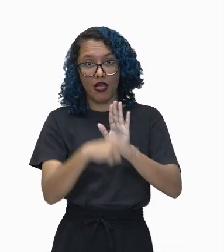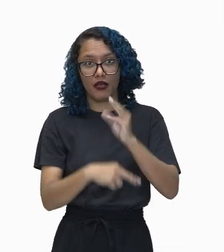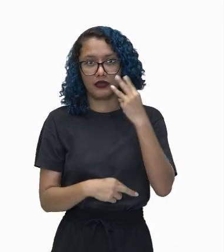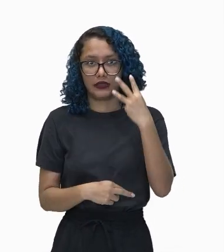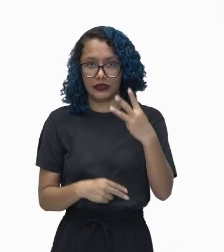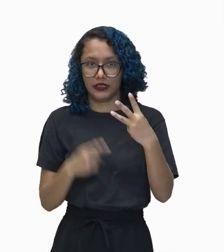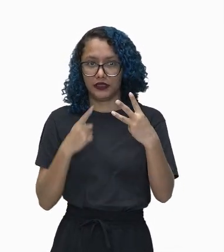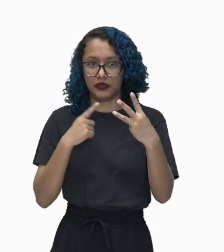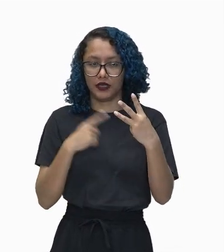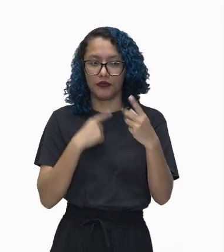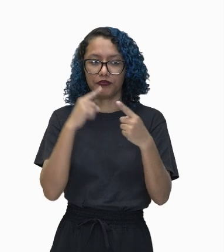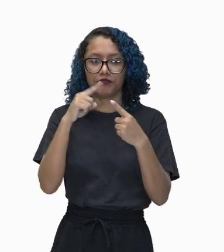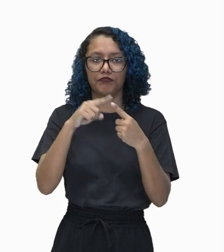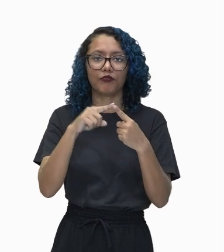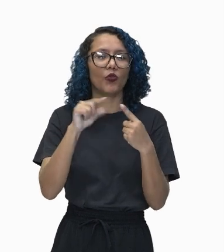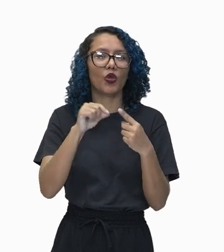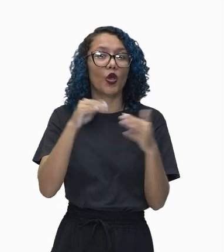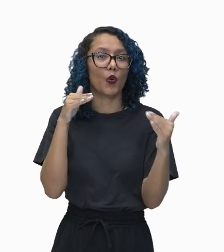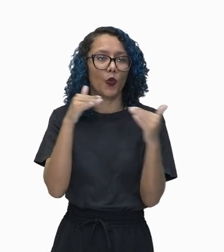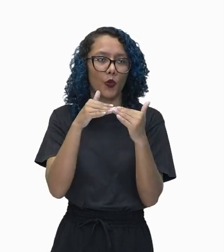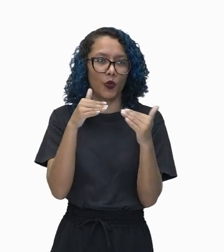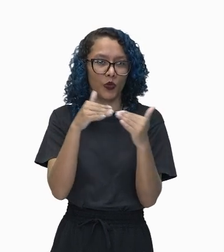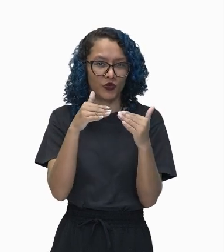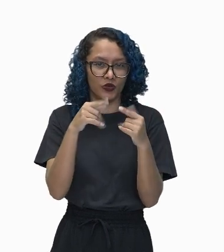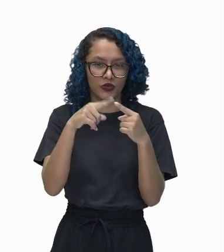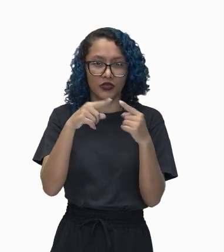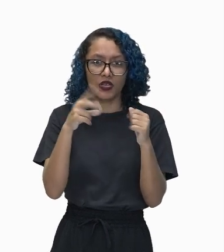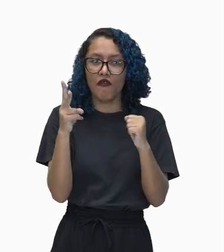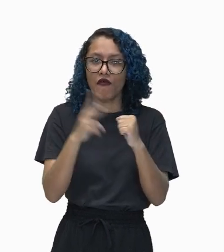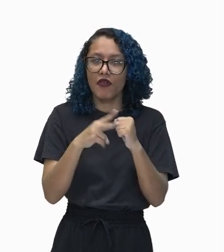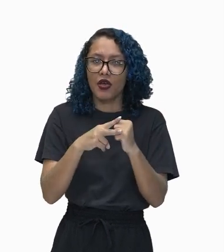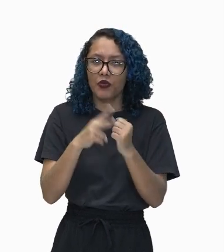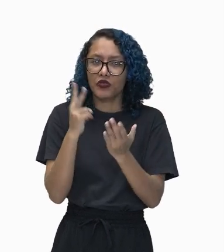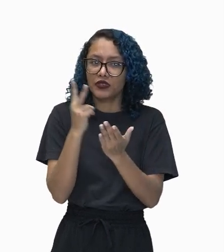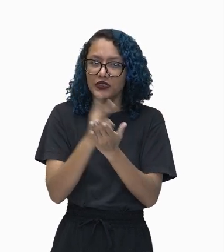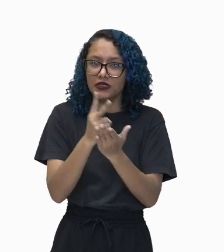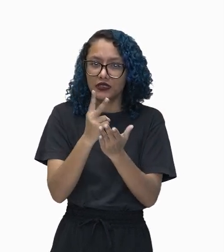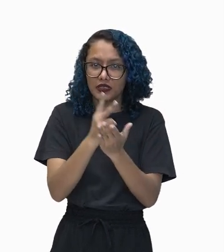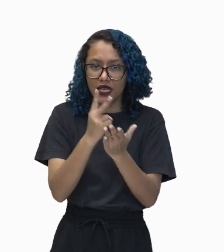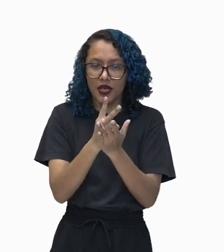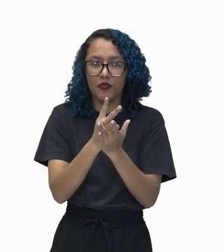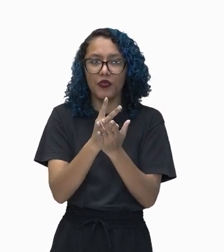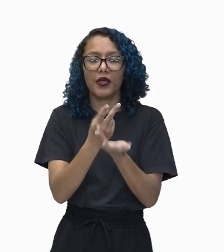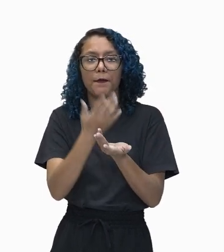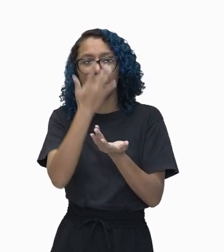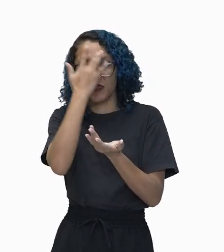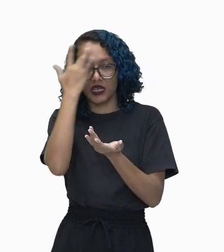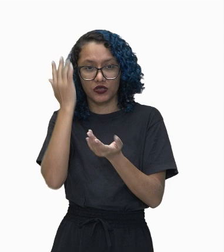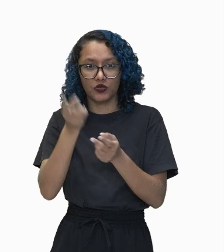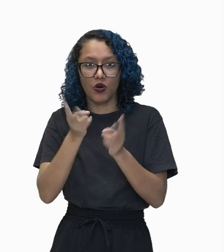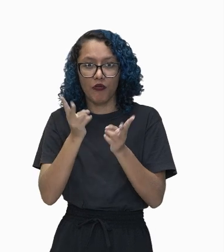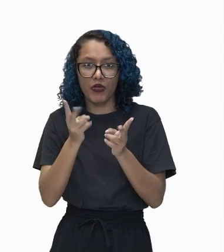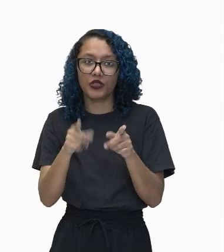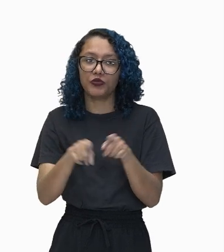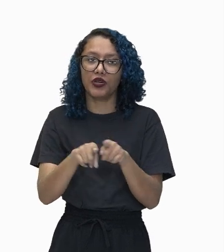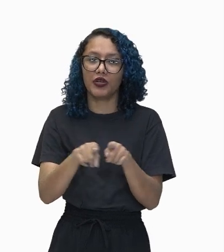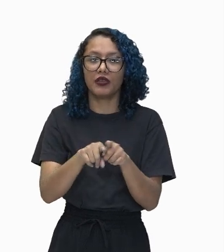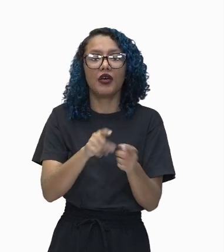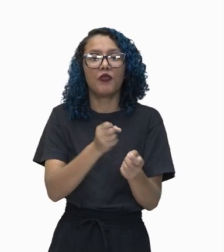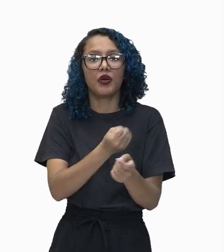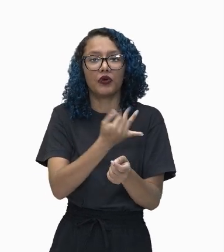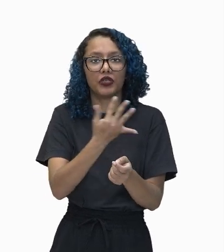a concordância. O verbo ele está sempre na mesma pessoa e número do